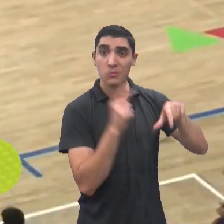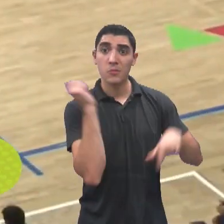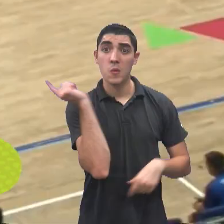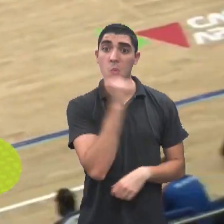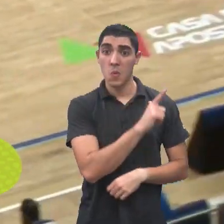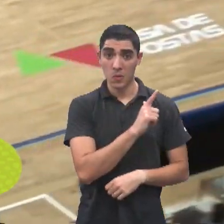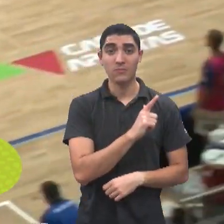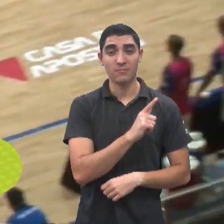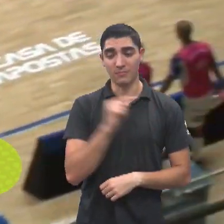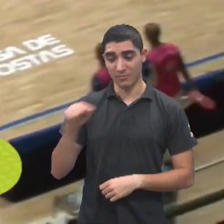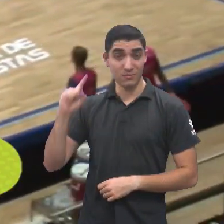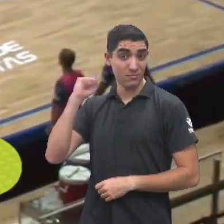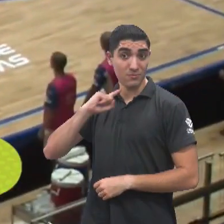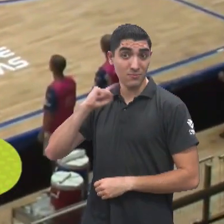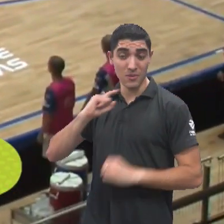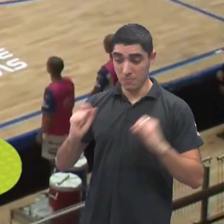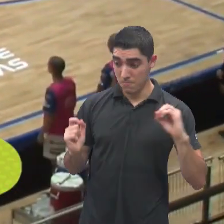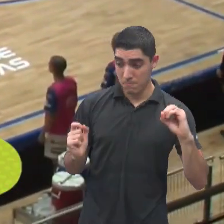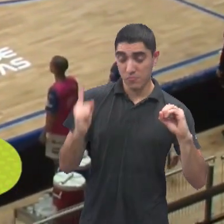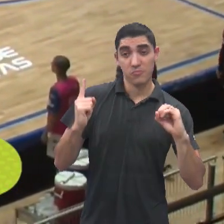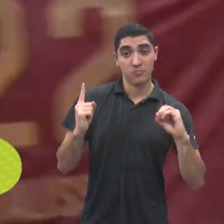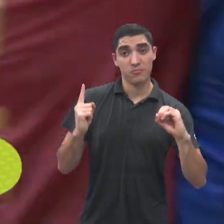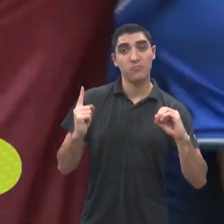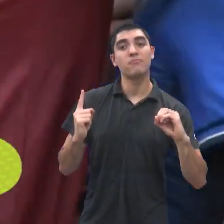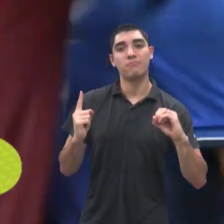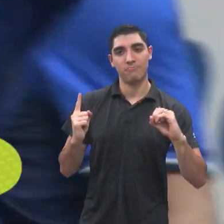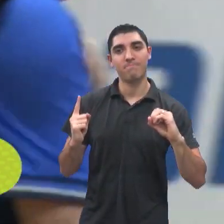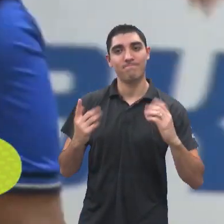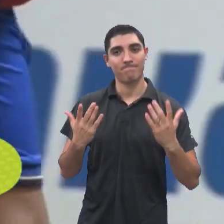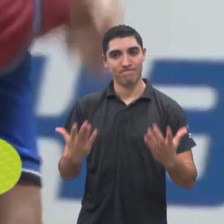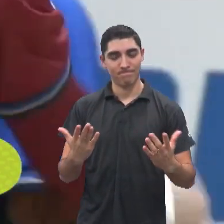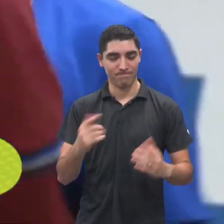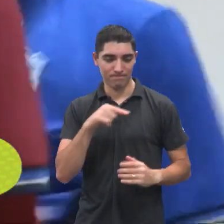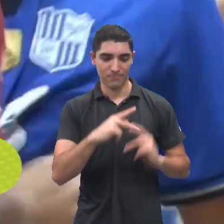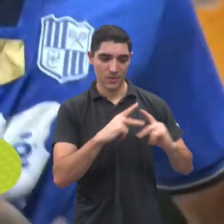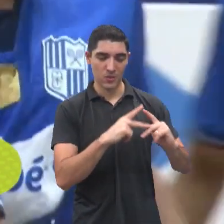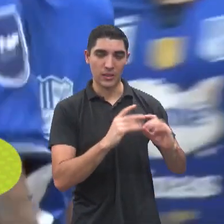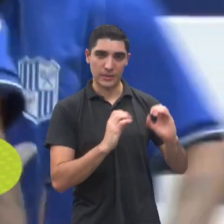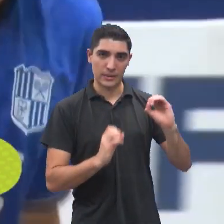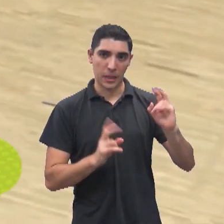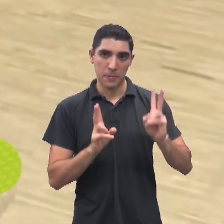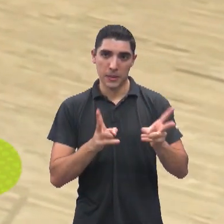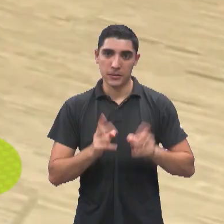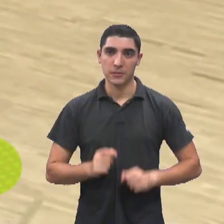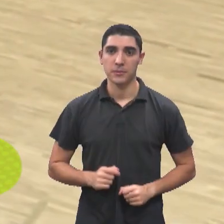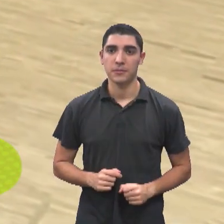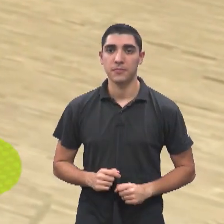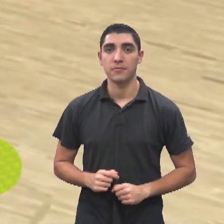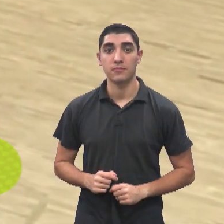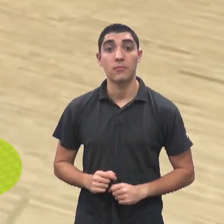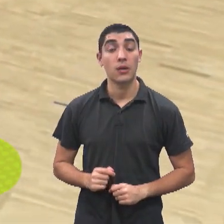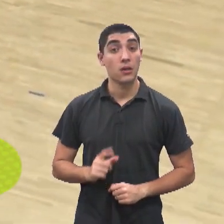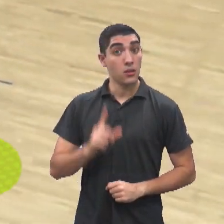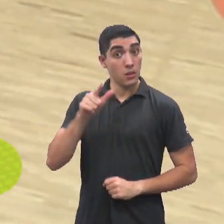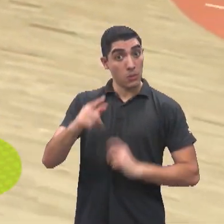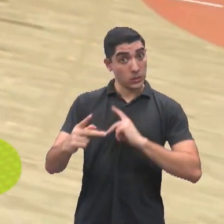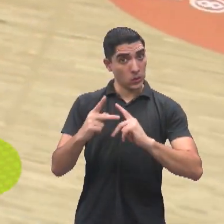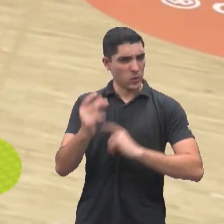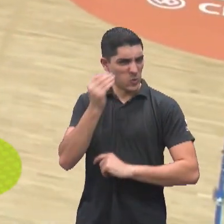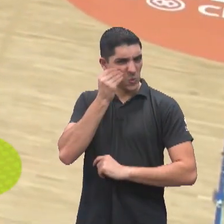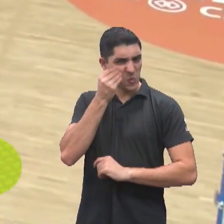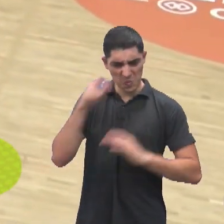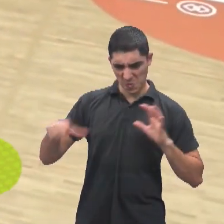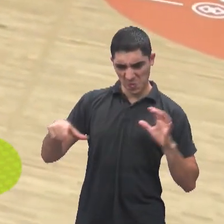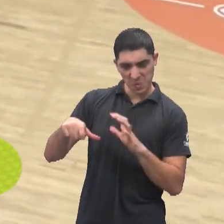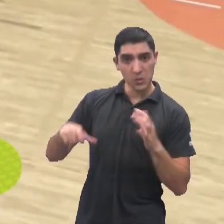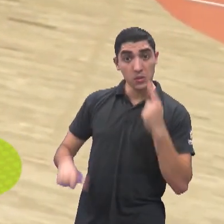o primeiro do Minas. Thierry foi pra rede, Minas 1, São José 0. O São José respondeu com Gabriel